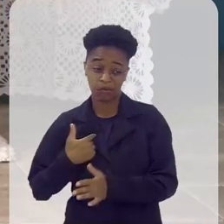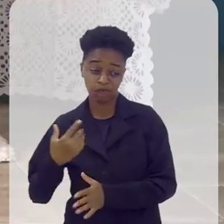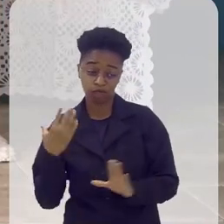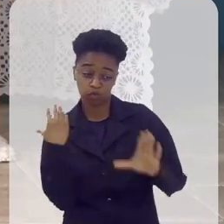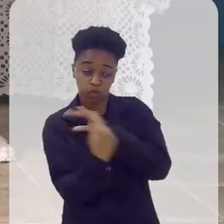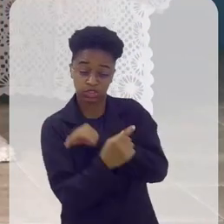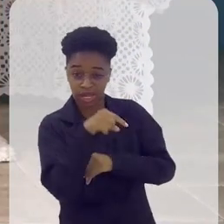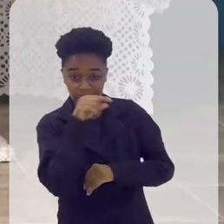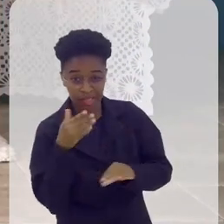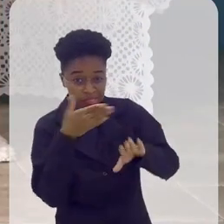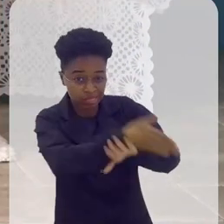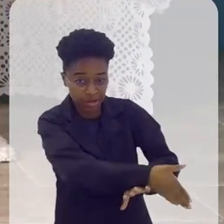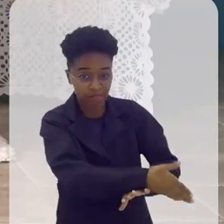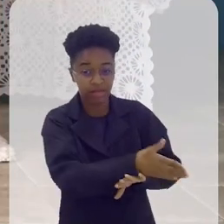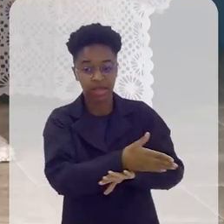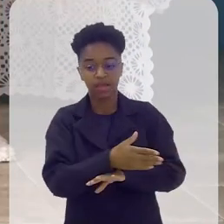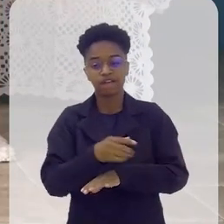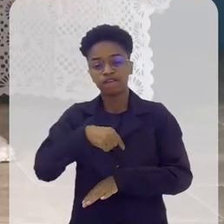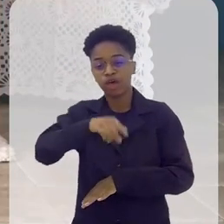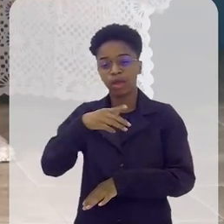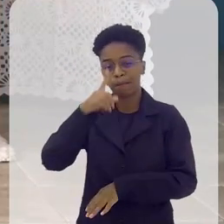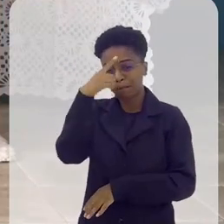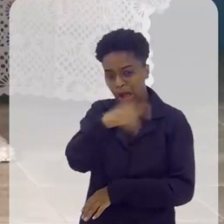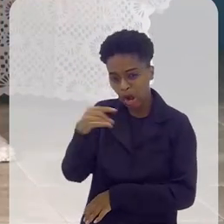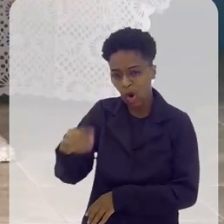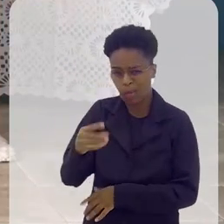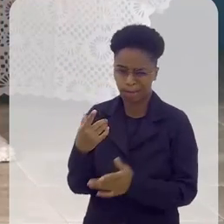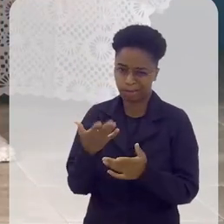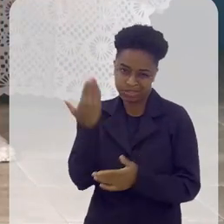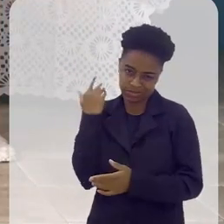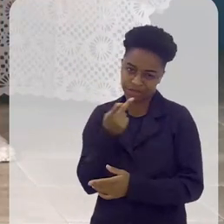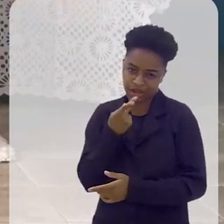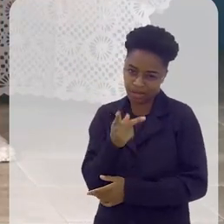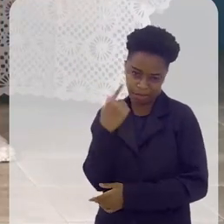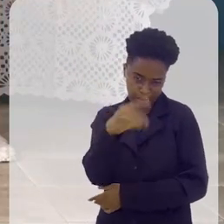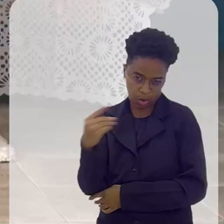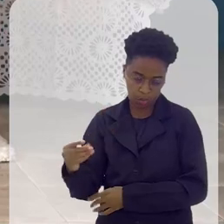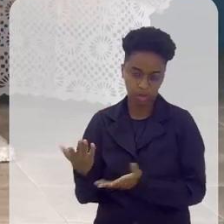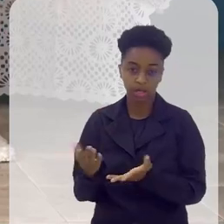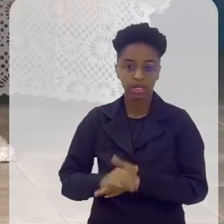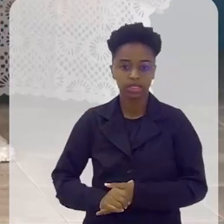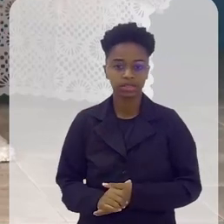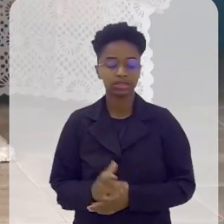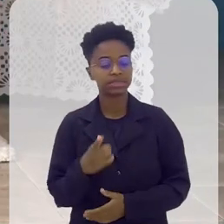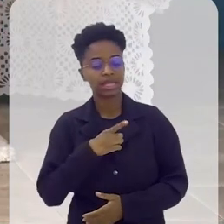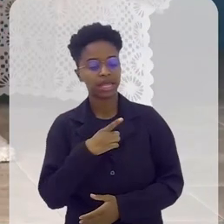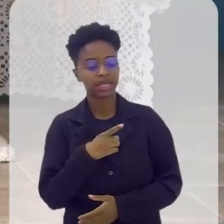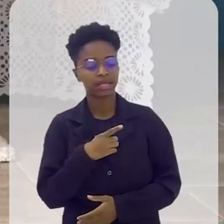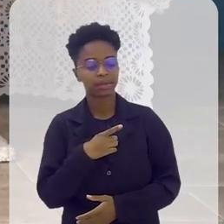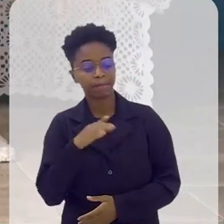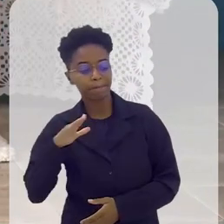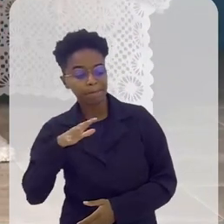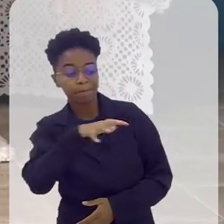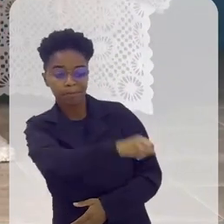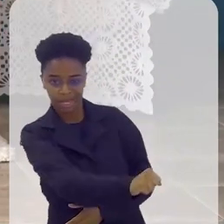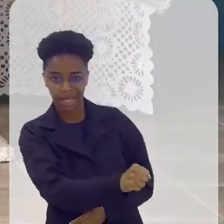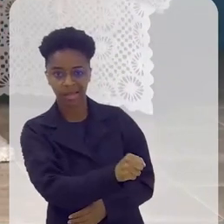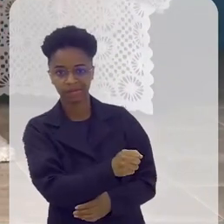macumba, como se falava na época, elas iam me buscar lá. E tinha que vir, eu